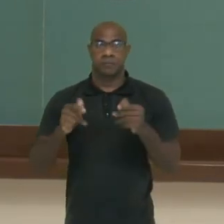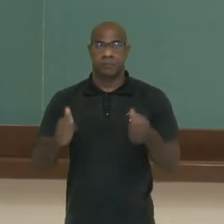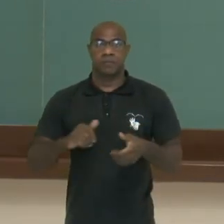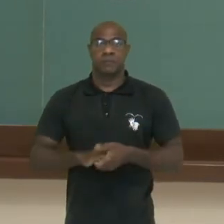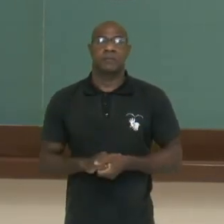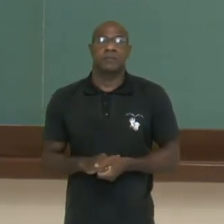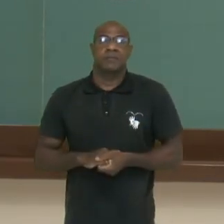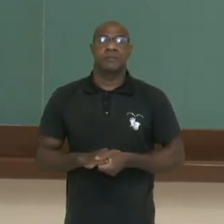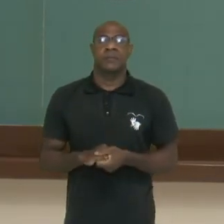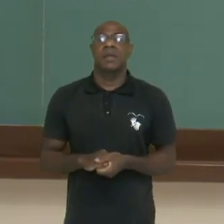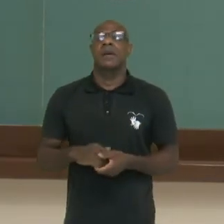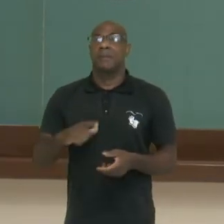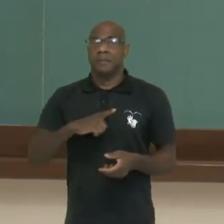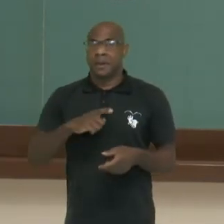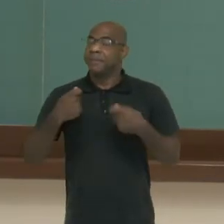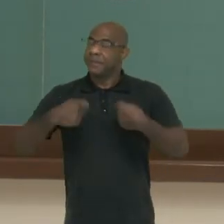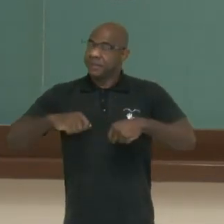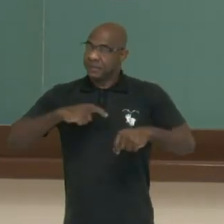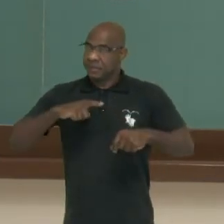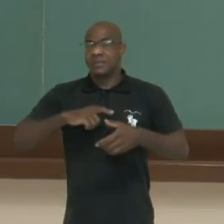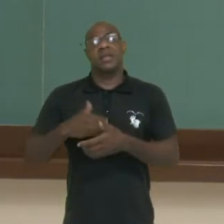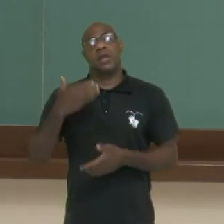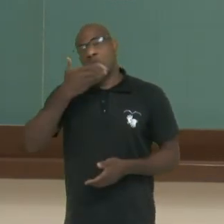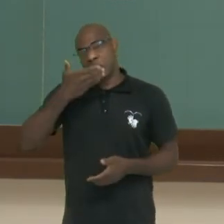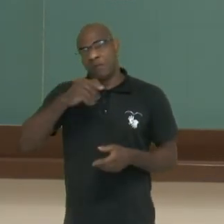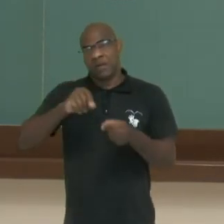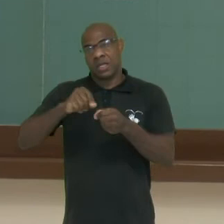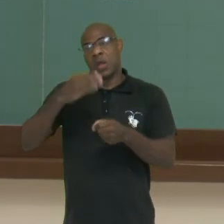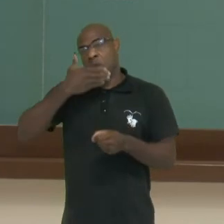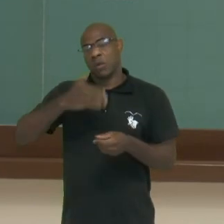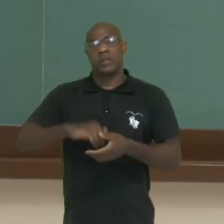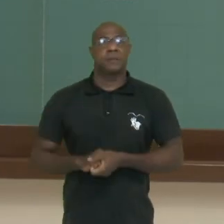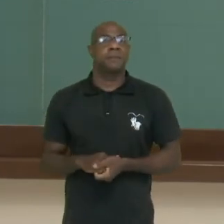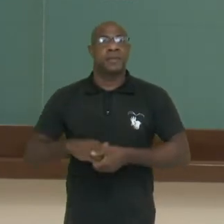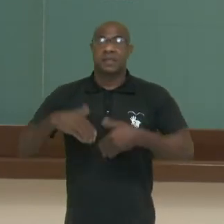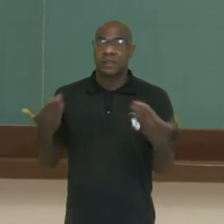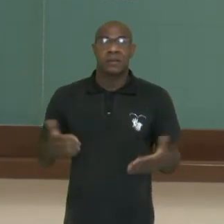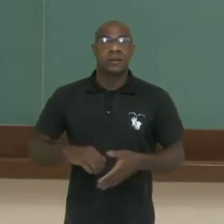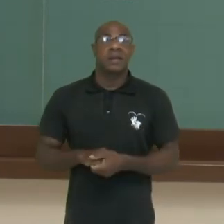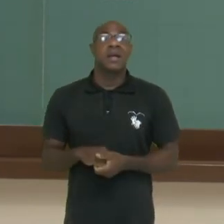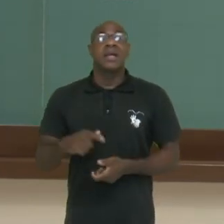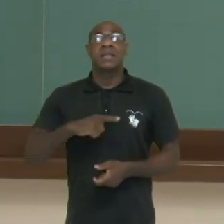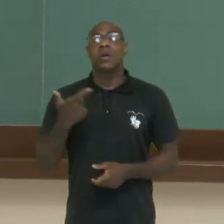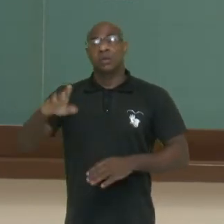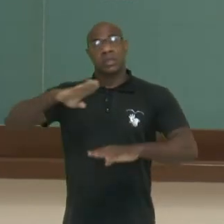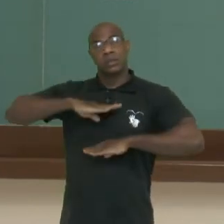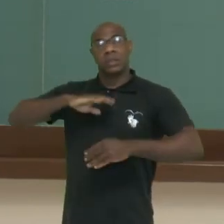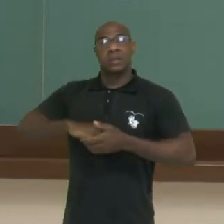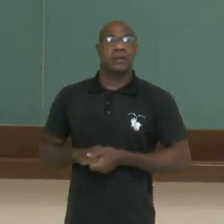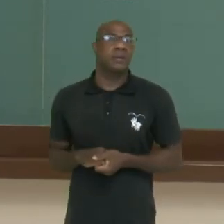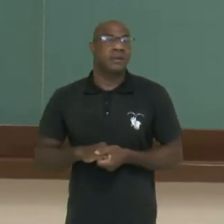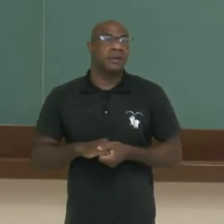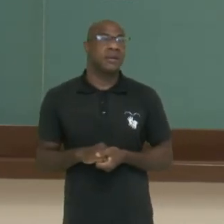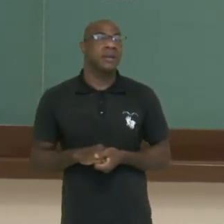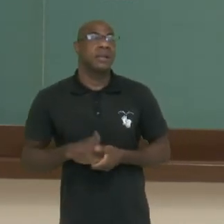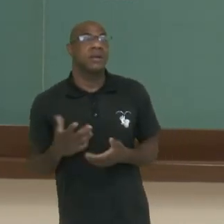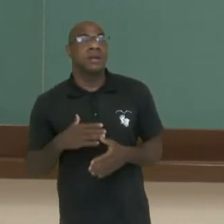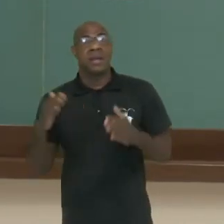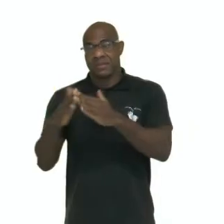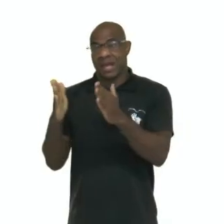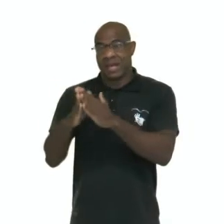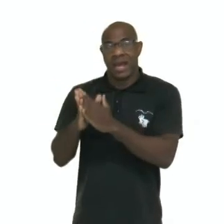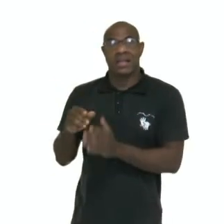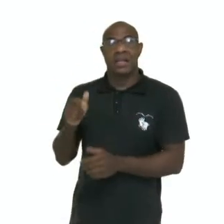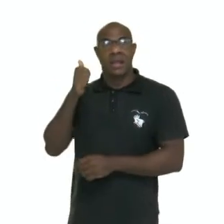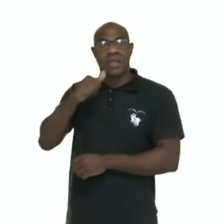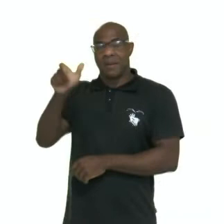Para entregar esses potinhos, né, de doce de leite, tá bom? E aqui também nós temos uma outra situação. Uma das torneiras da casa de Débora